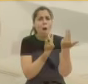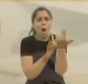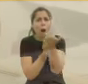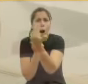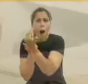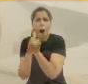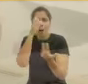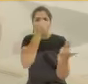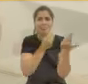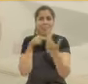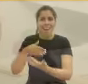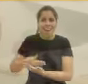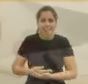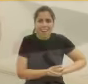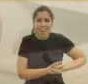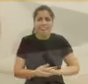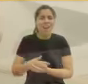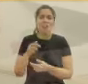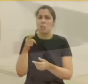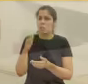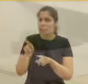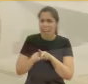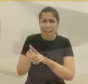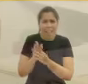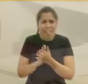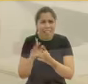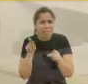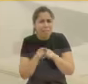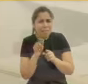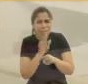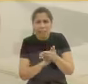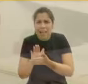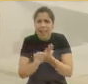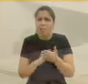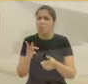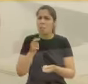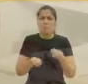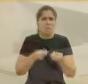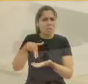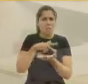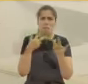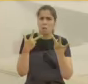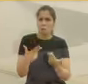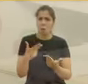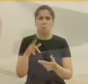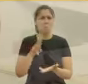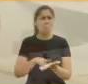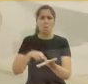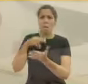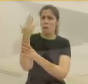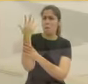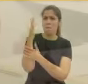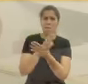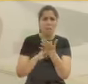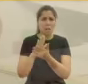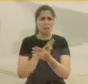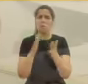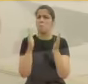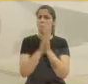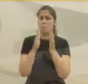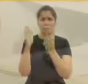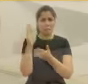aprendemos imitando. Então, aquele bebê que não imita, que não dança igual, que não levanta a mãozinha, que não bate palminha, que